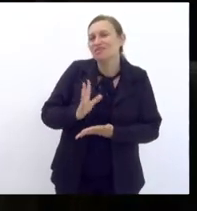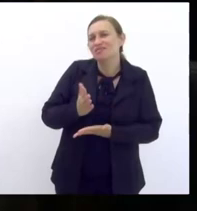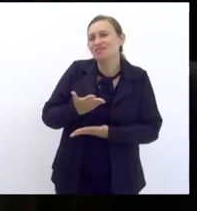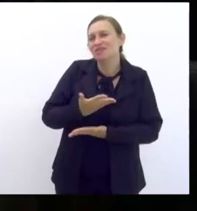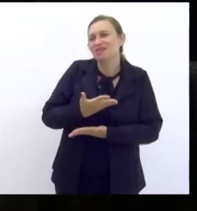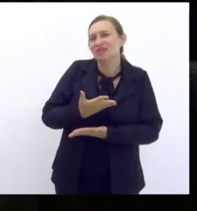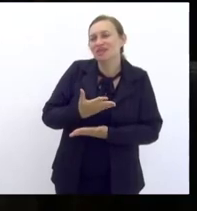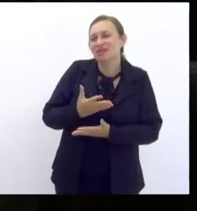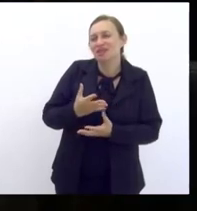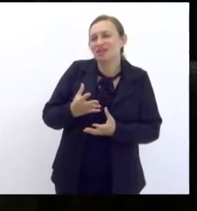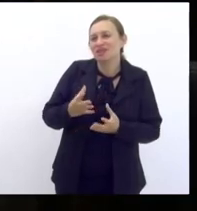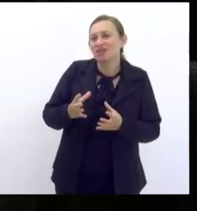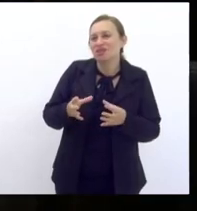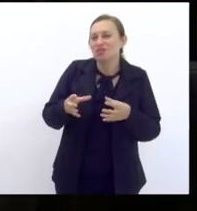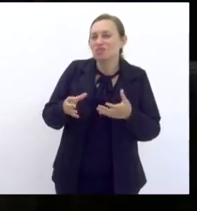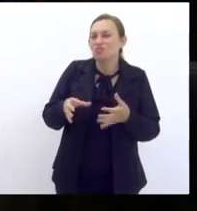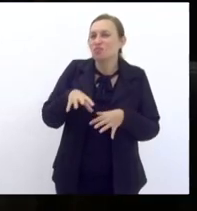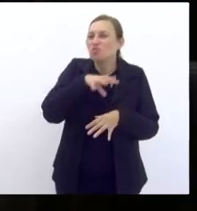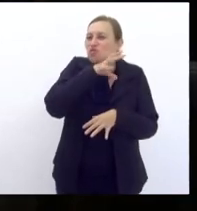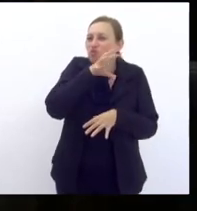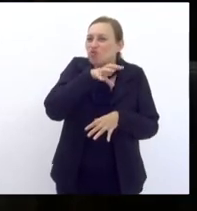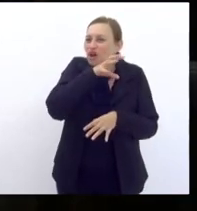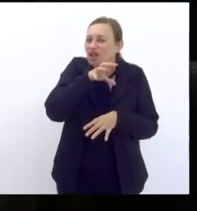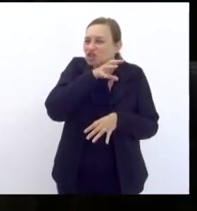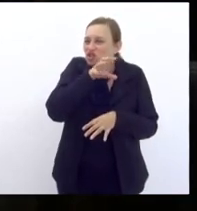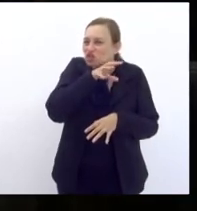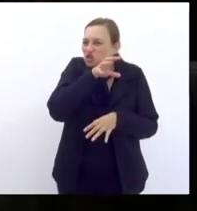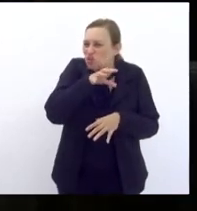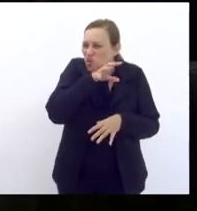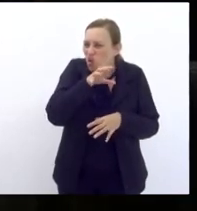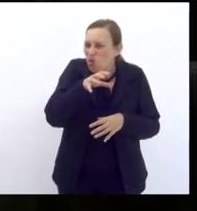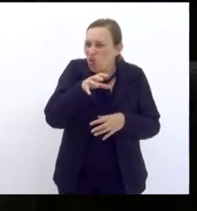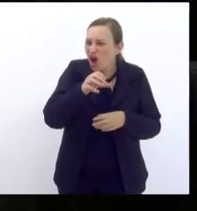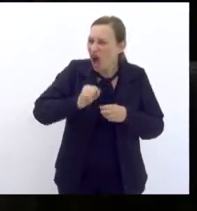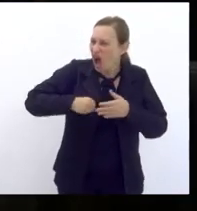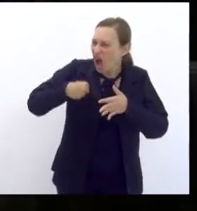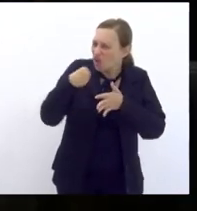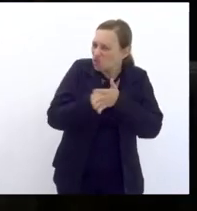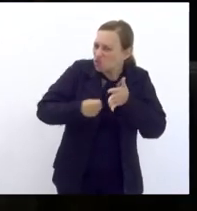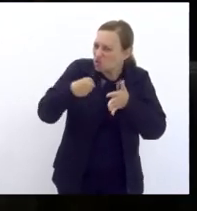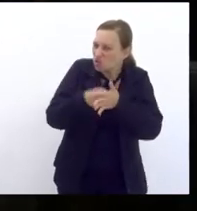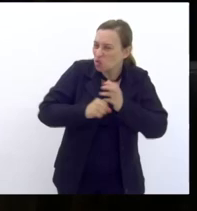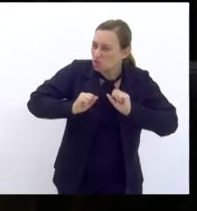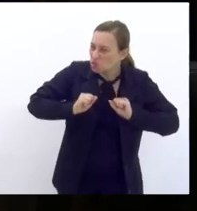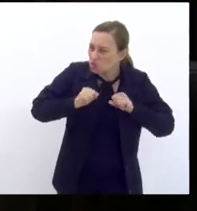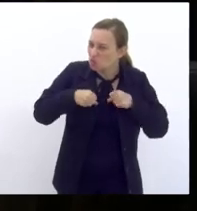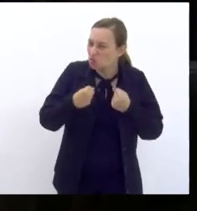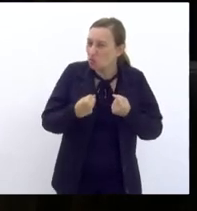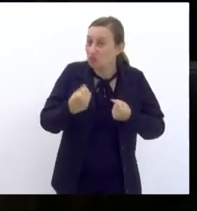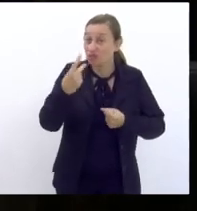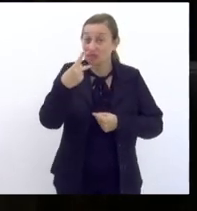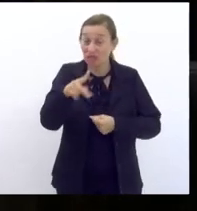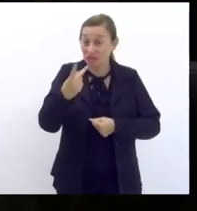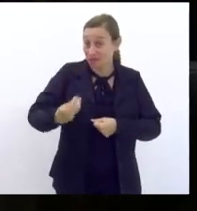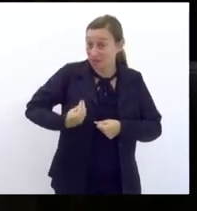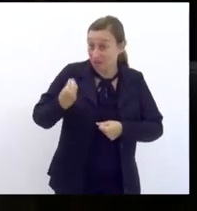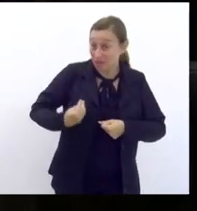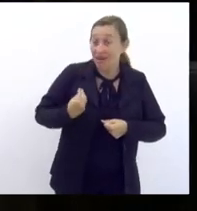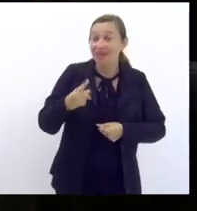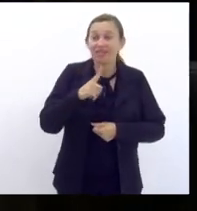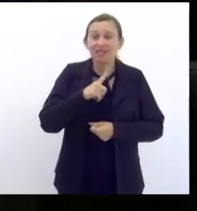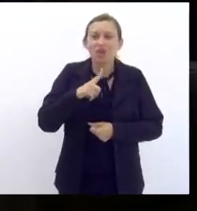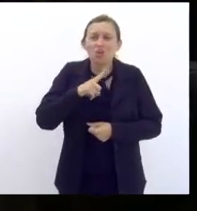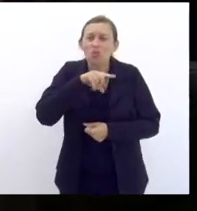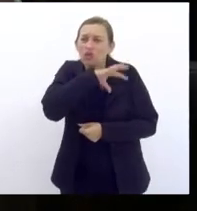Gangue das três Patinhas a luta dele sabe e são felizes tem um agora um